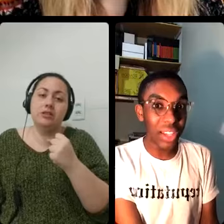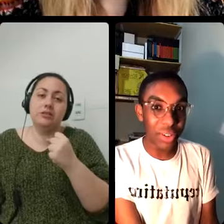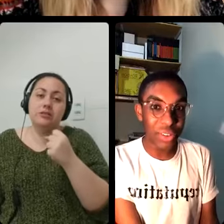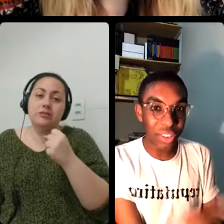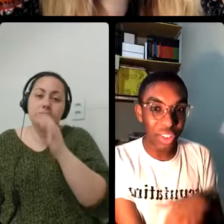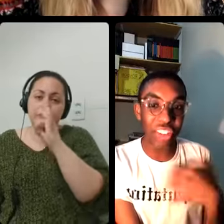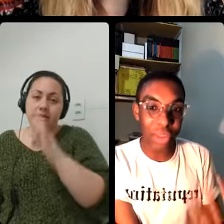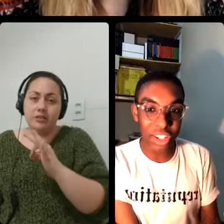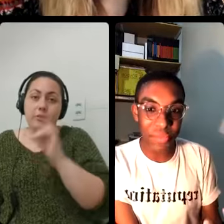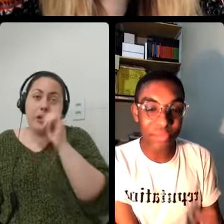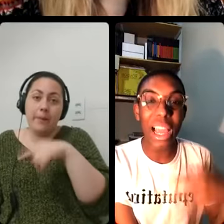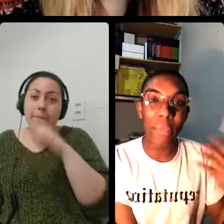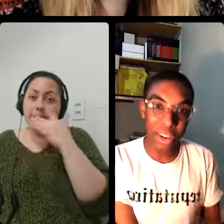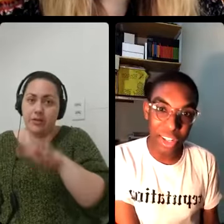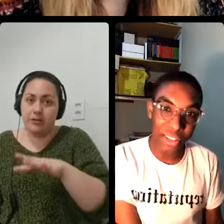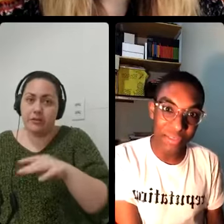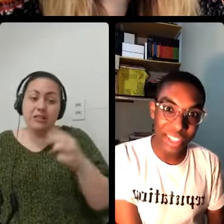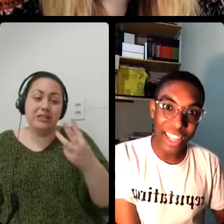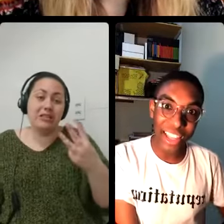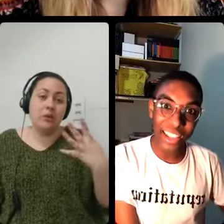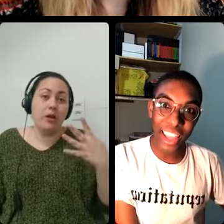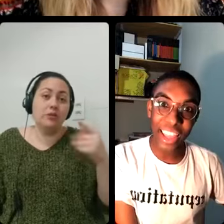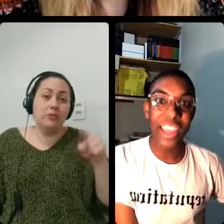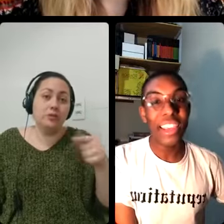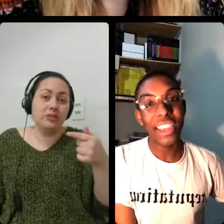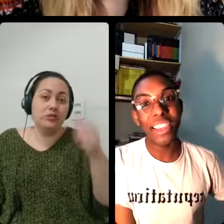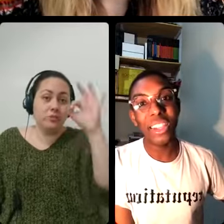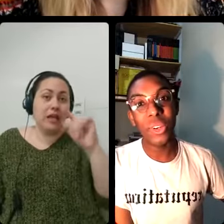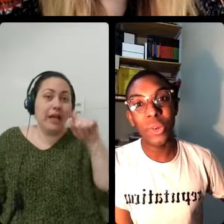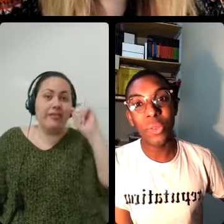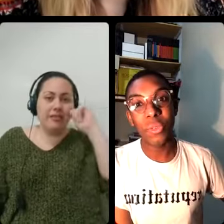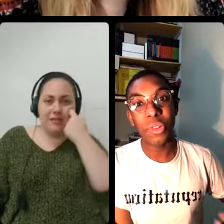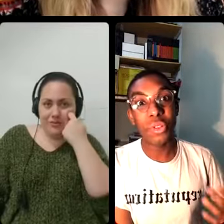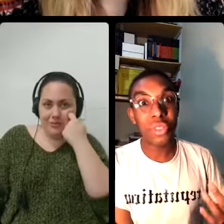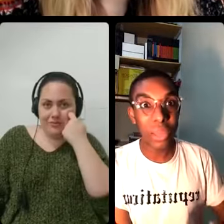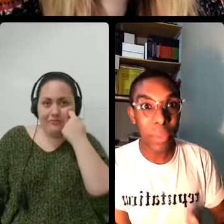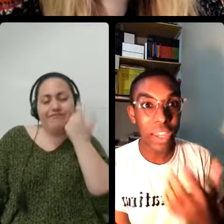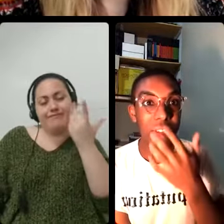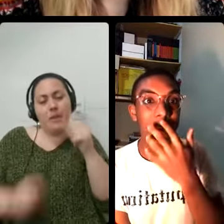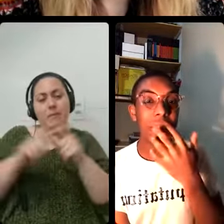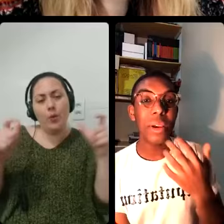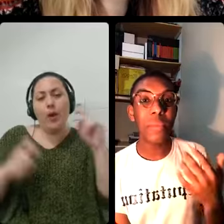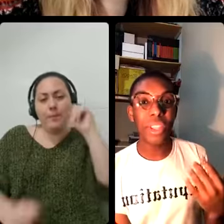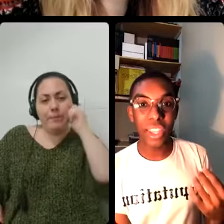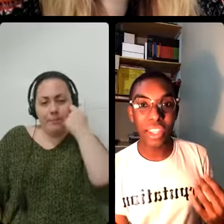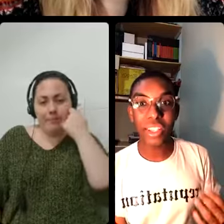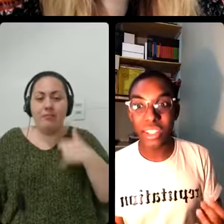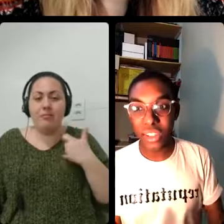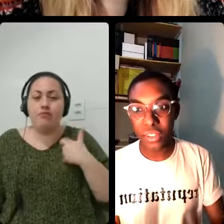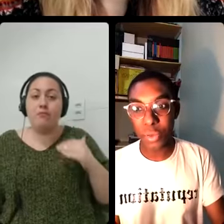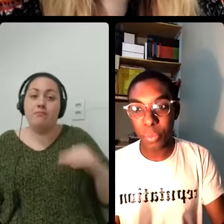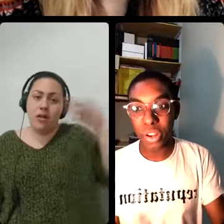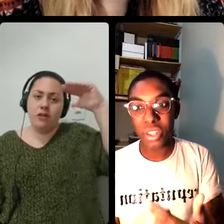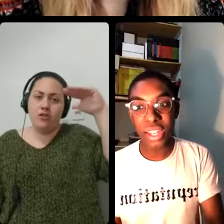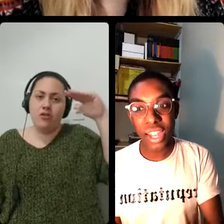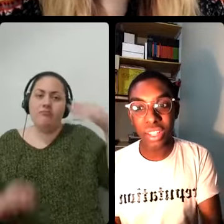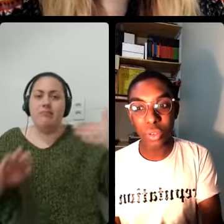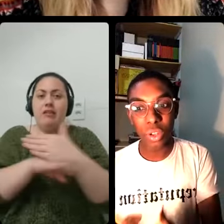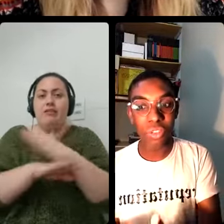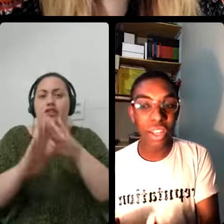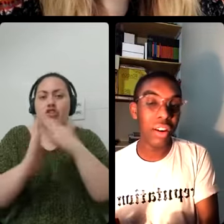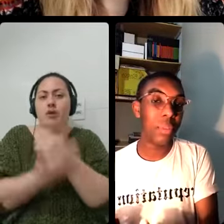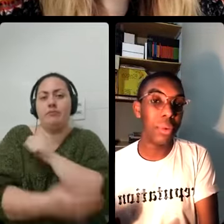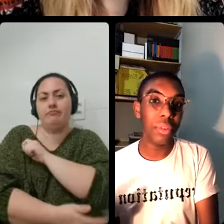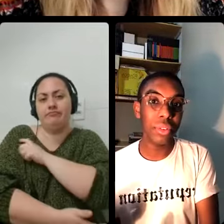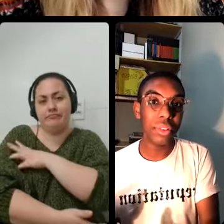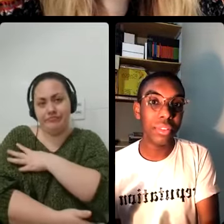34,7% negros. Então, novamente, a maioria, né? Então, justamente porque isso pode estar ligado com o que eu